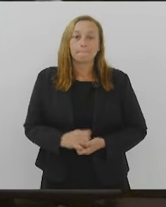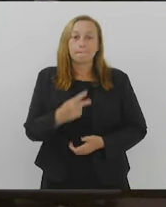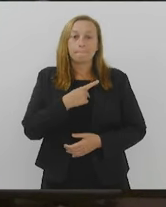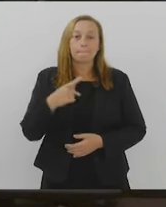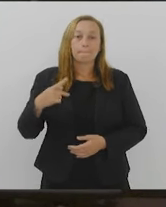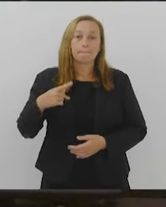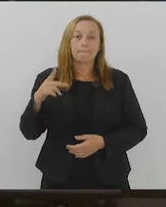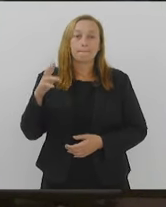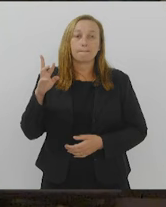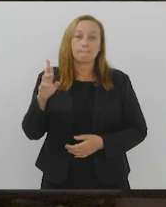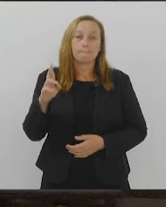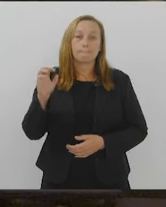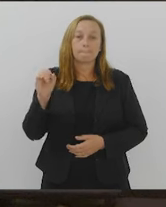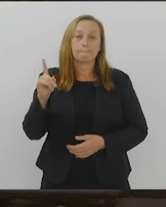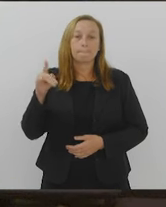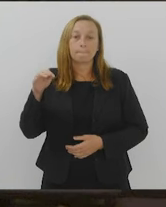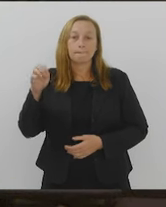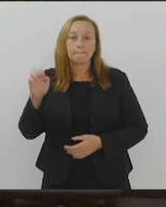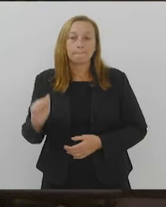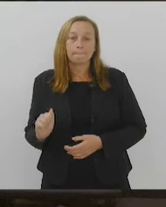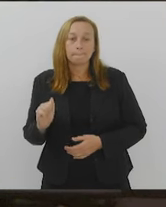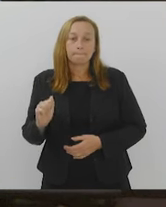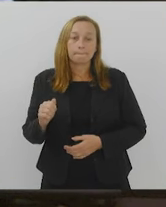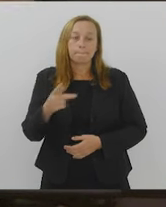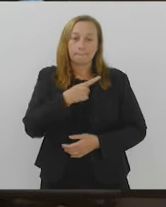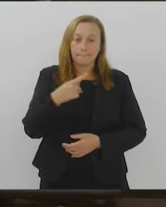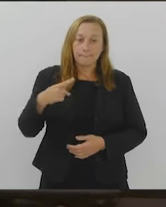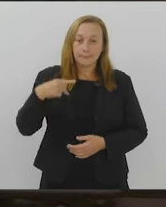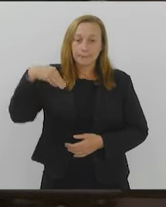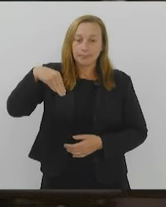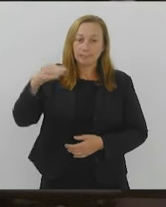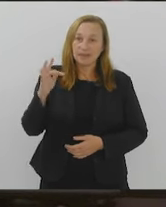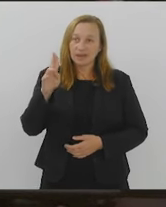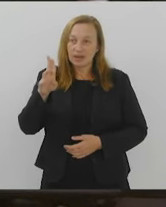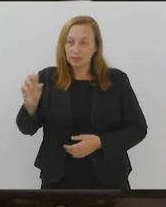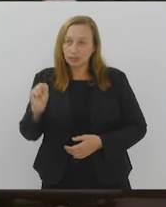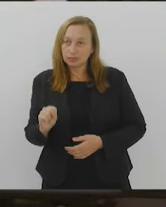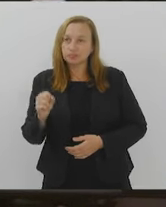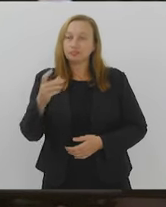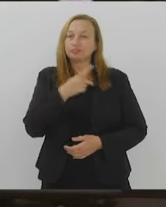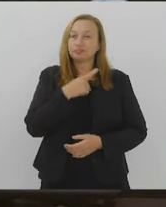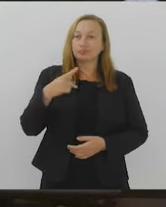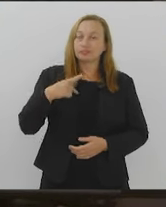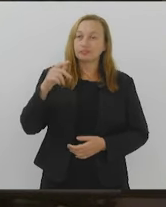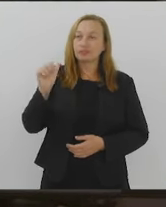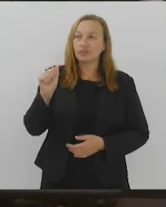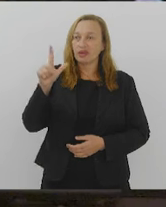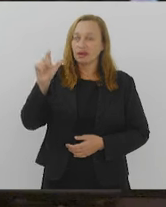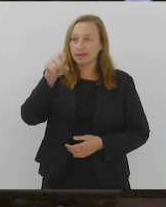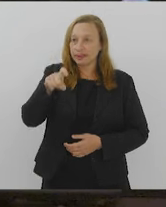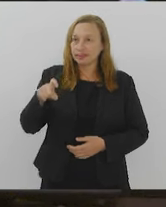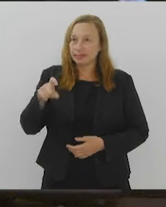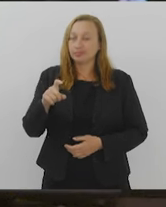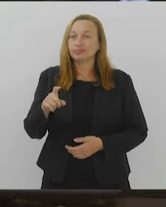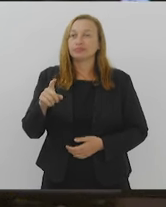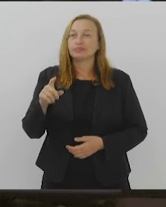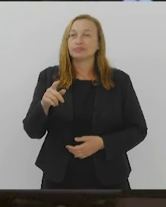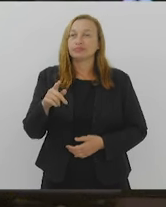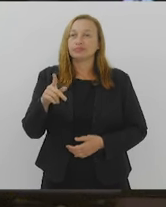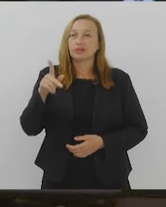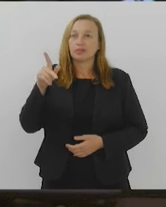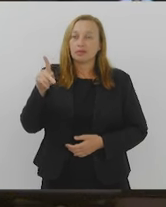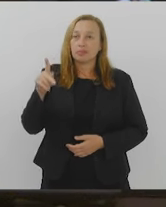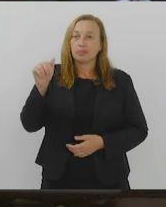Rosângela Alves, o pastor Matheus Araújo, o pastor Alex Carlos dos Santos, o pastor Paulo